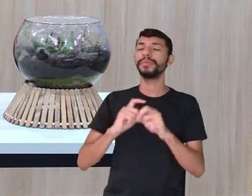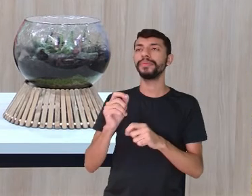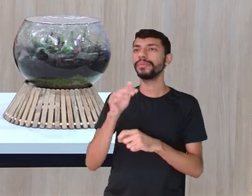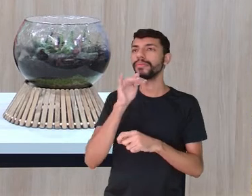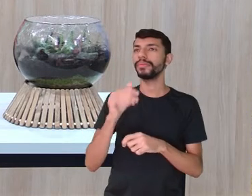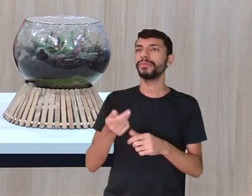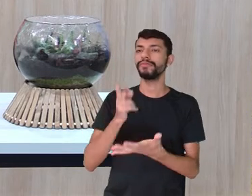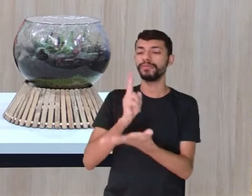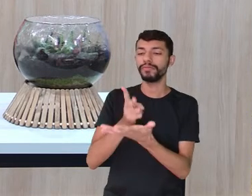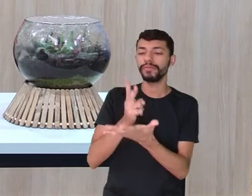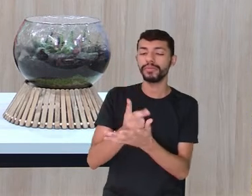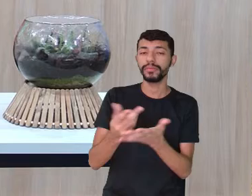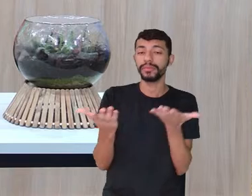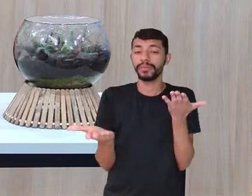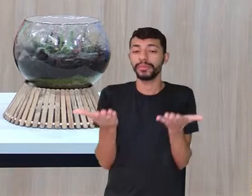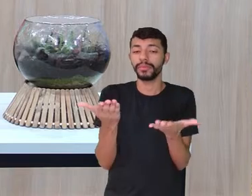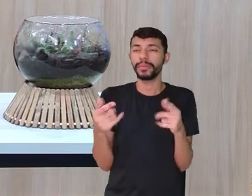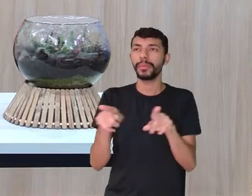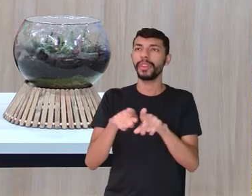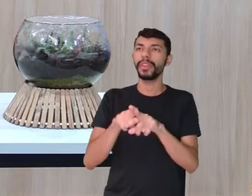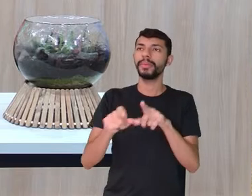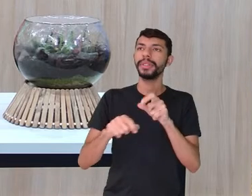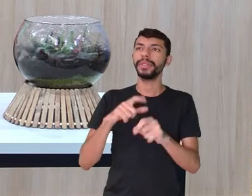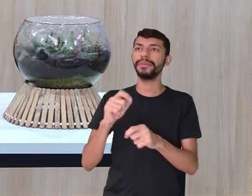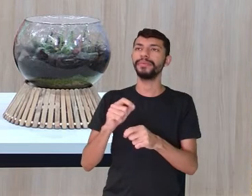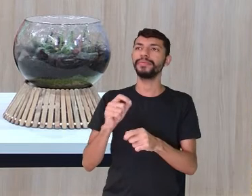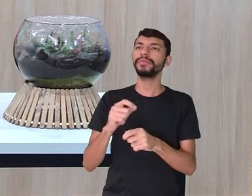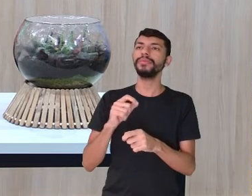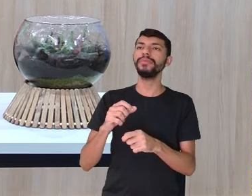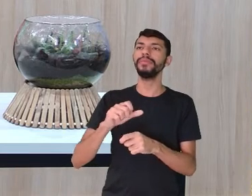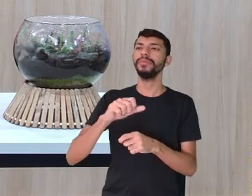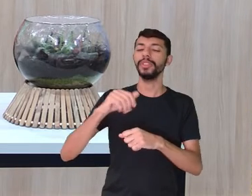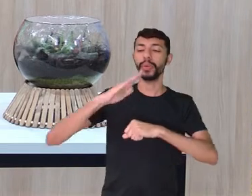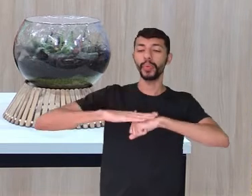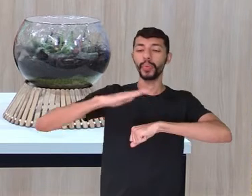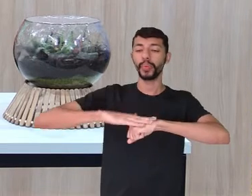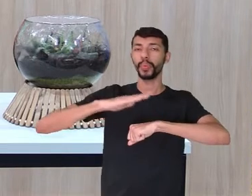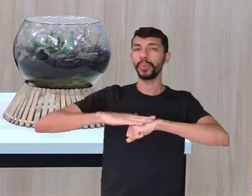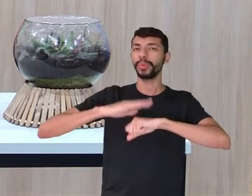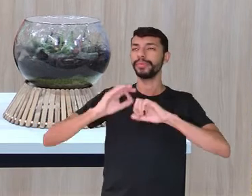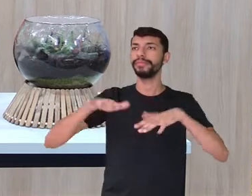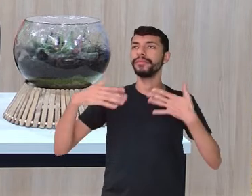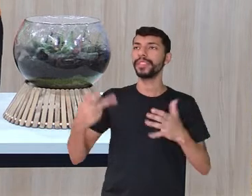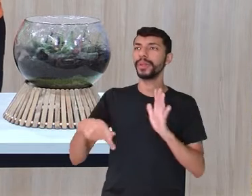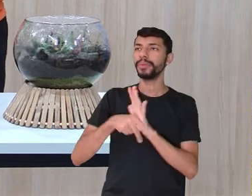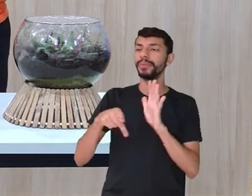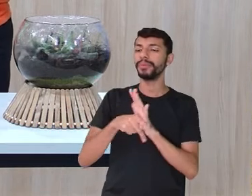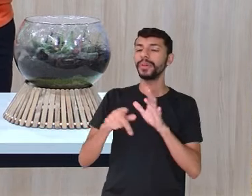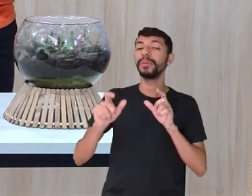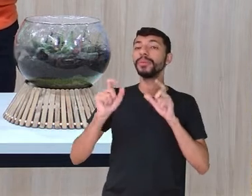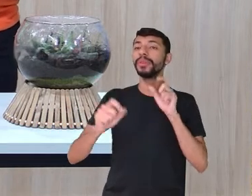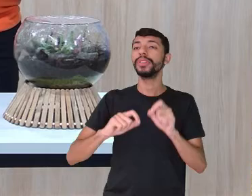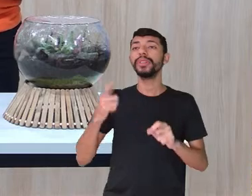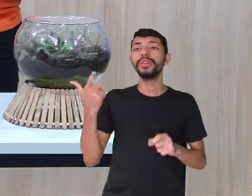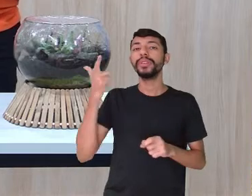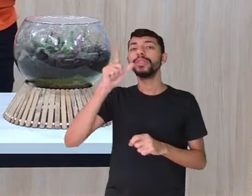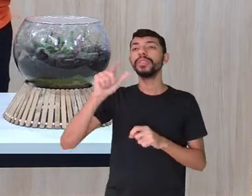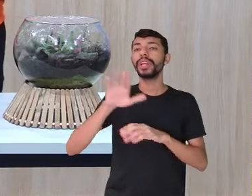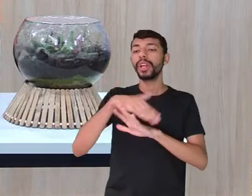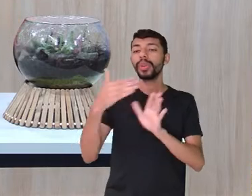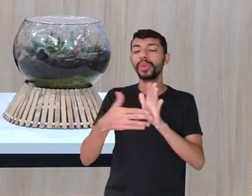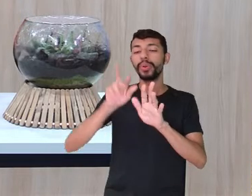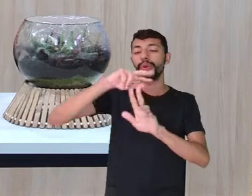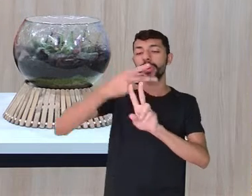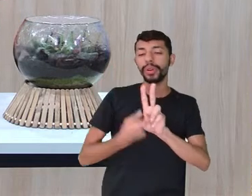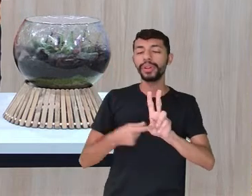estável, equilibrado e autossuficiente. Então, ele vai conseguir todos os